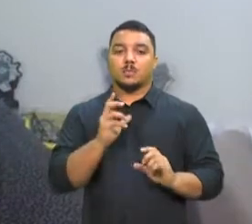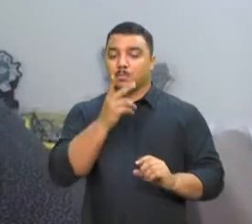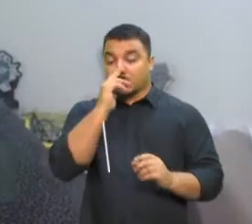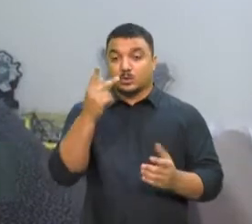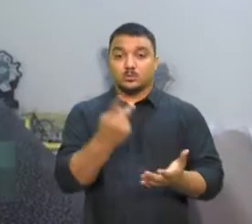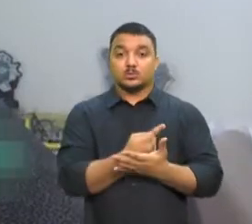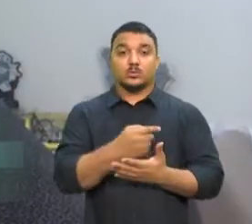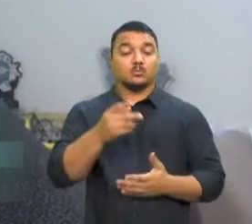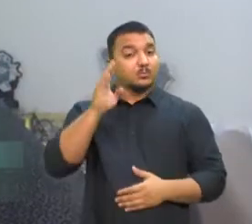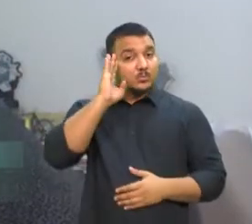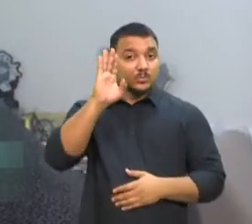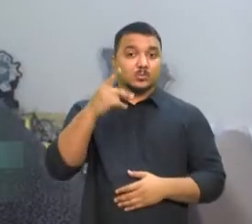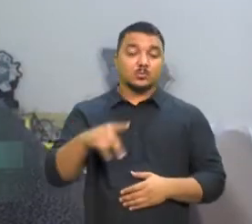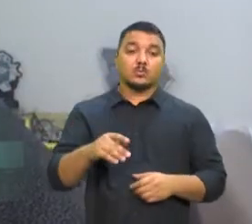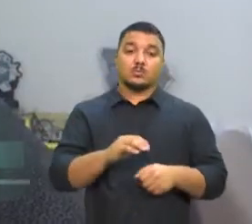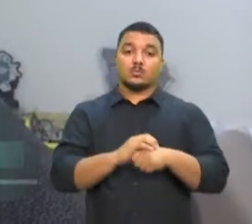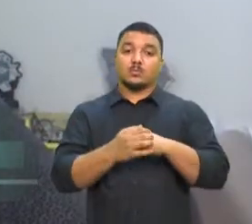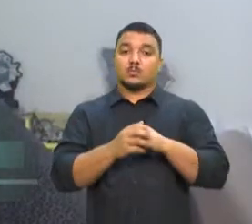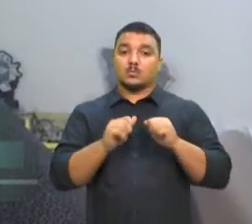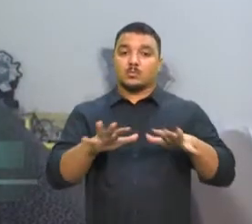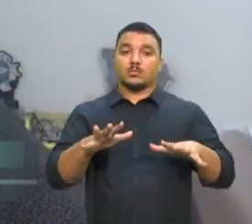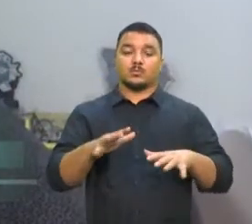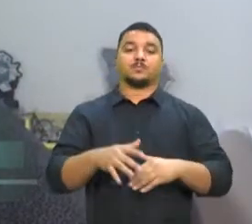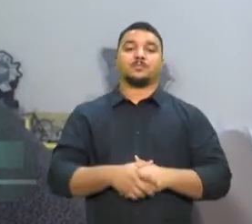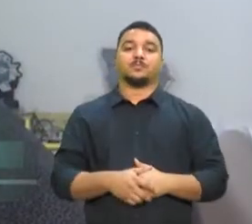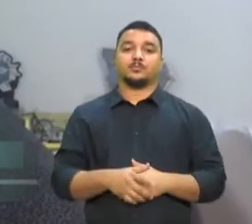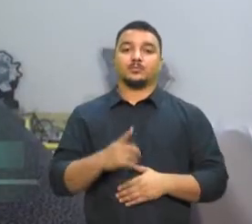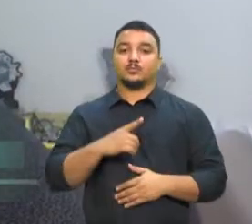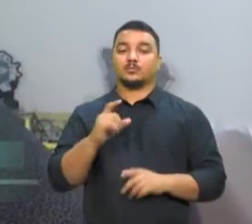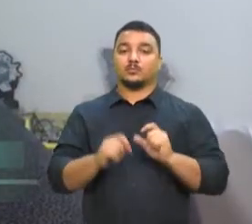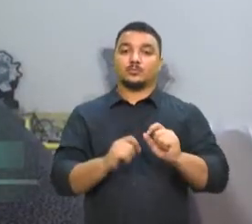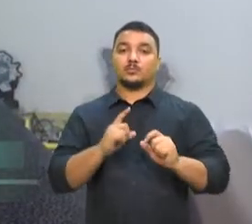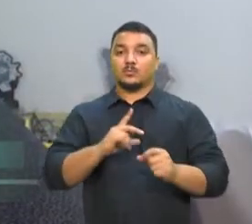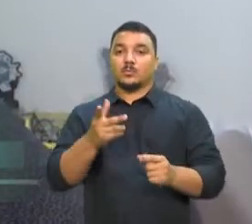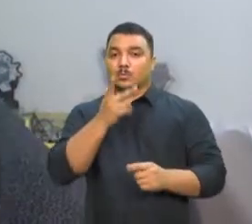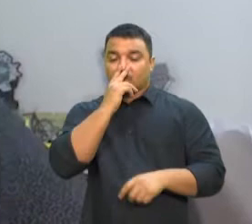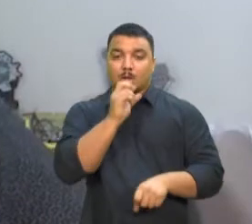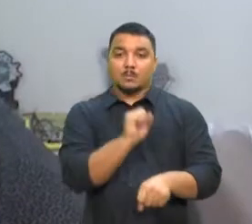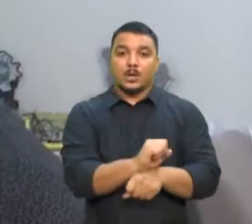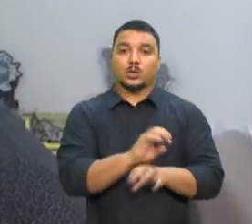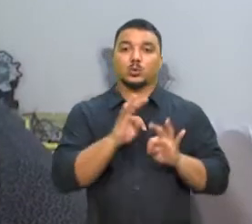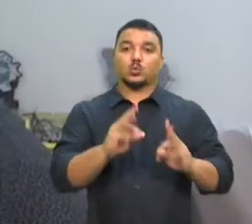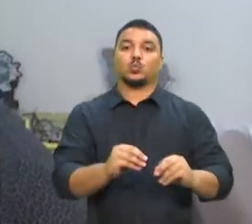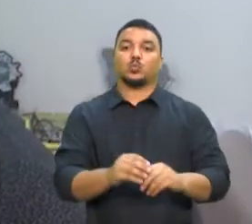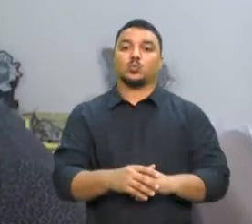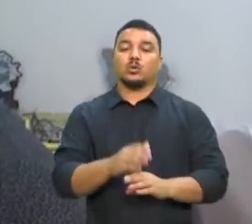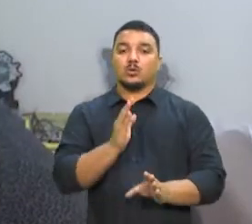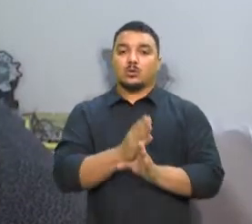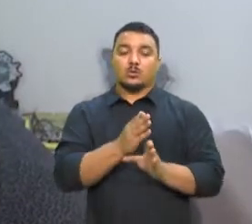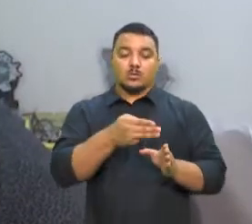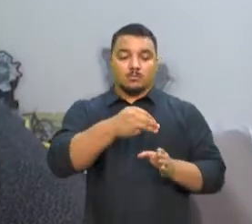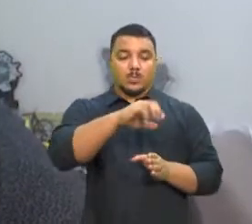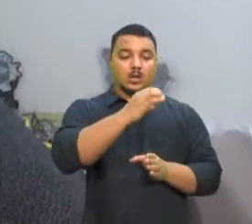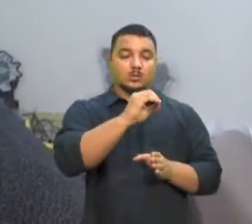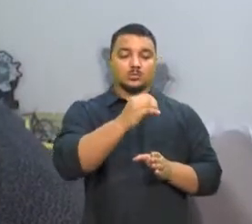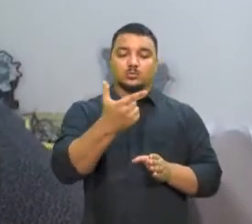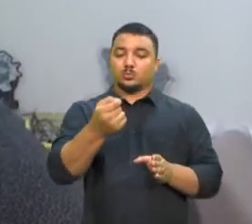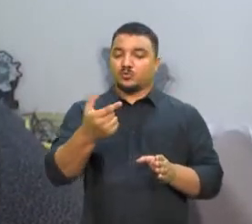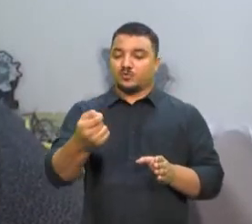afetados com a pandemia do coronavírus, tendo as suas atividades paralisadas desde março do ano